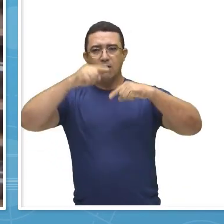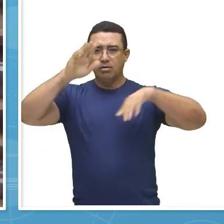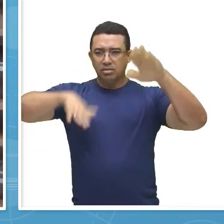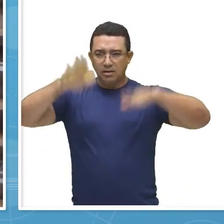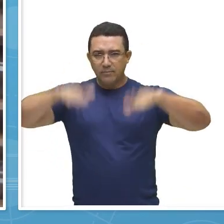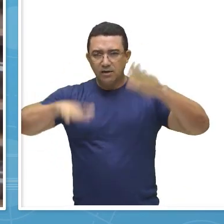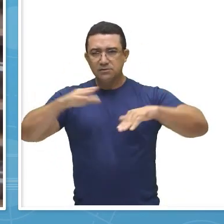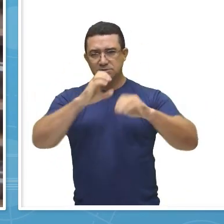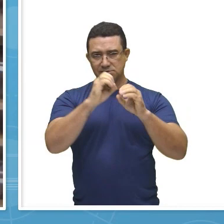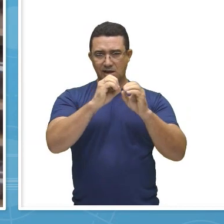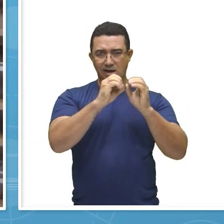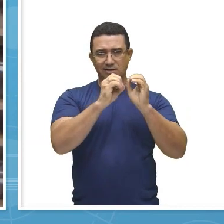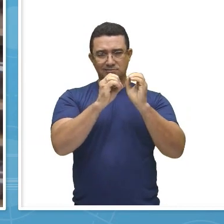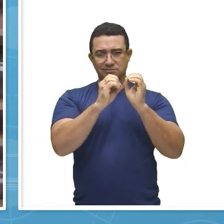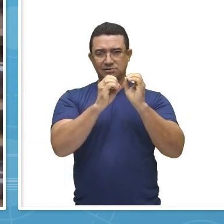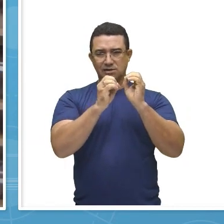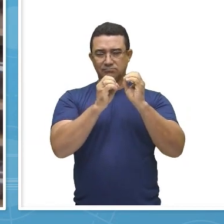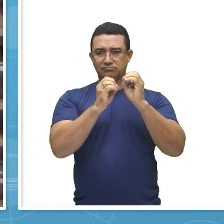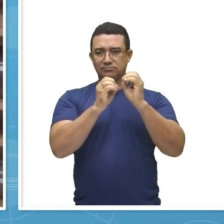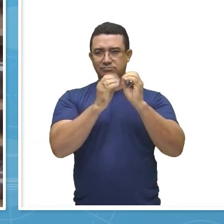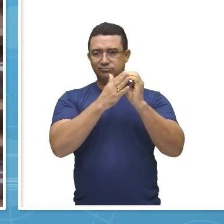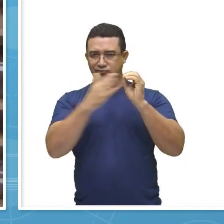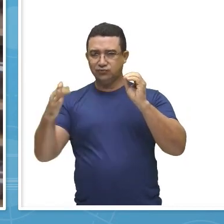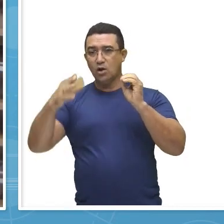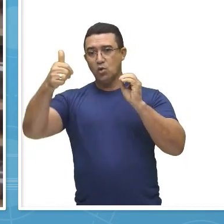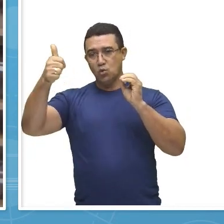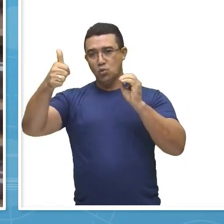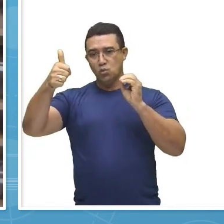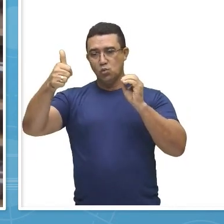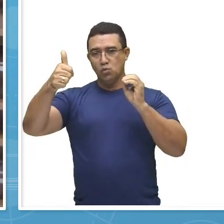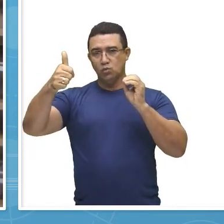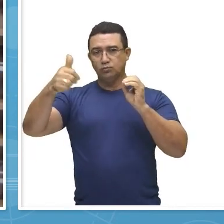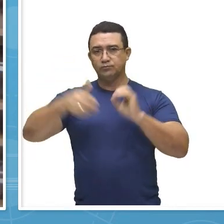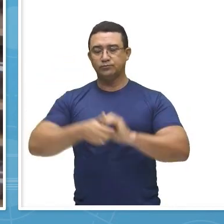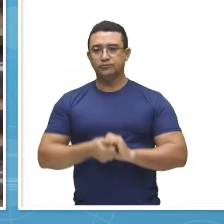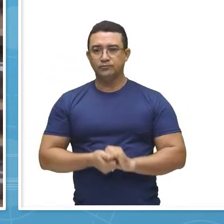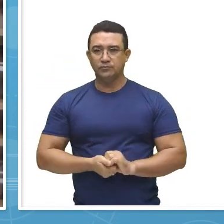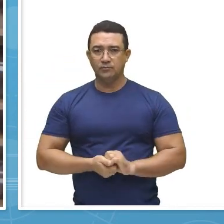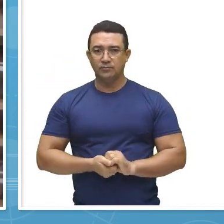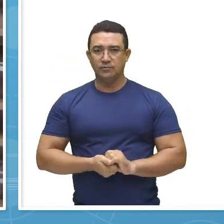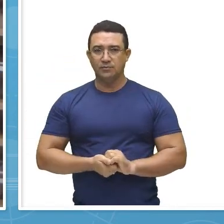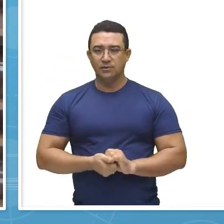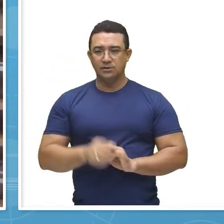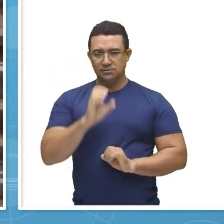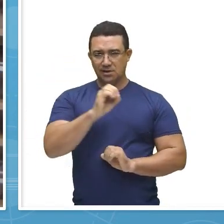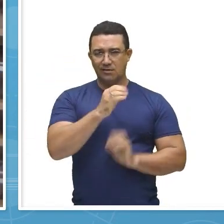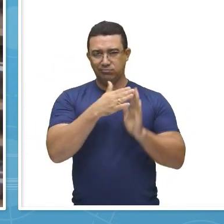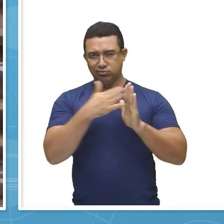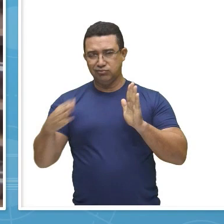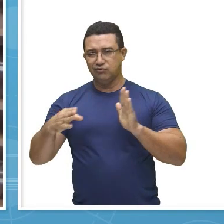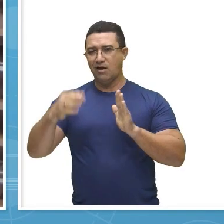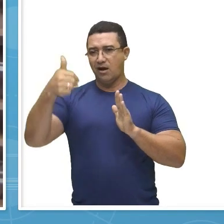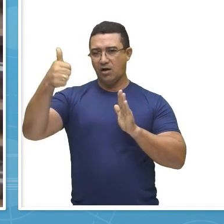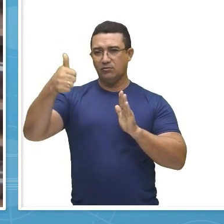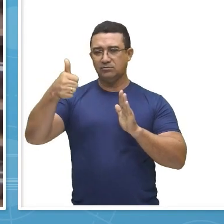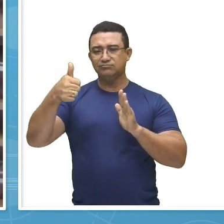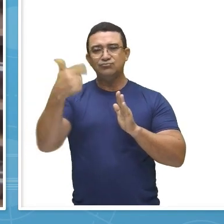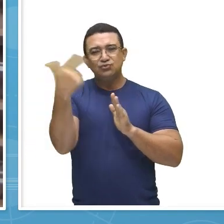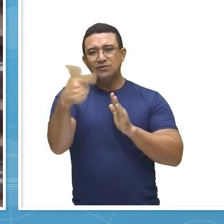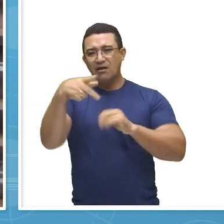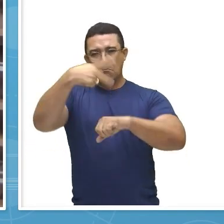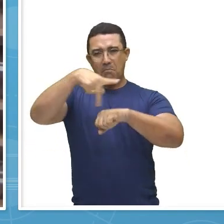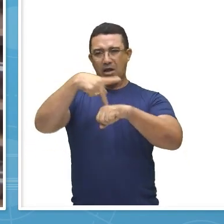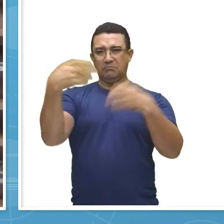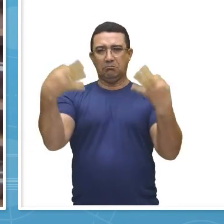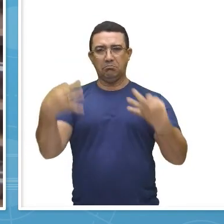0 a 1. É claro que não chega, né, a 1, porque não existe um país perfeito,